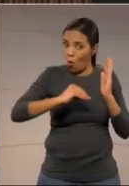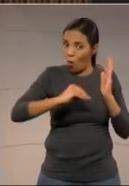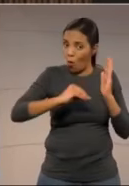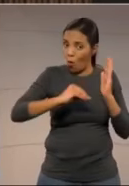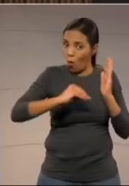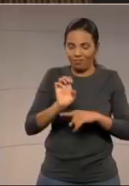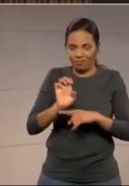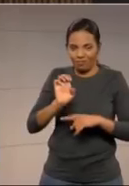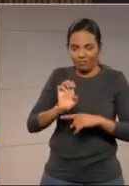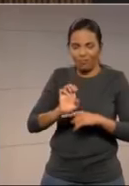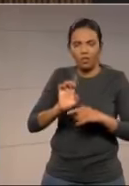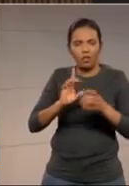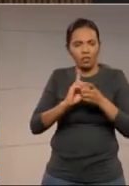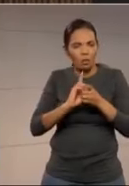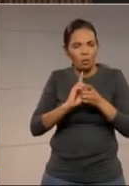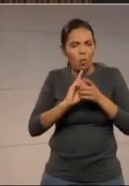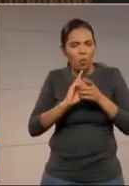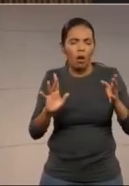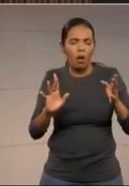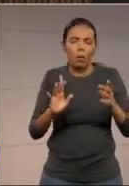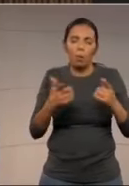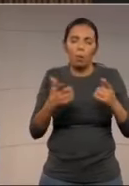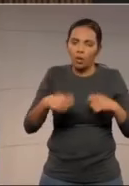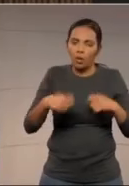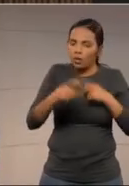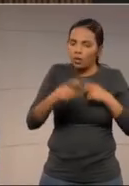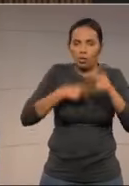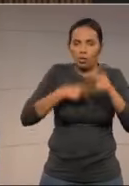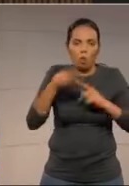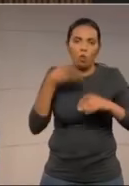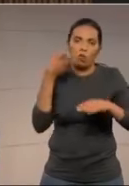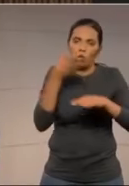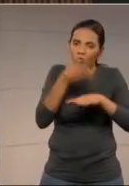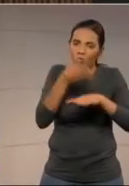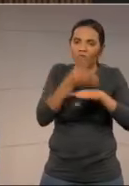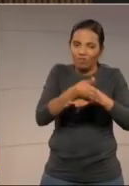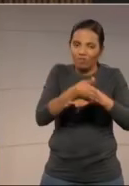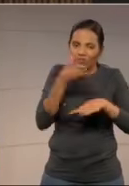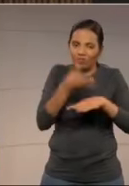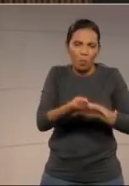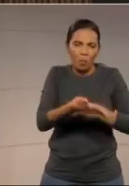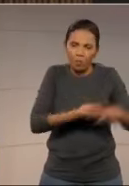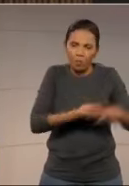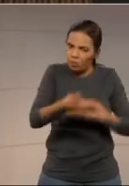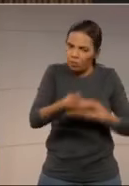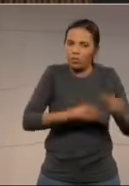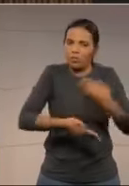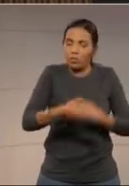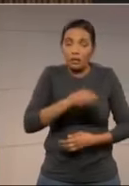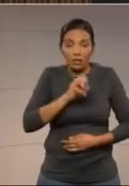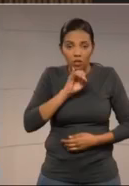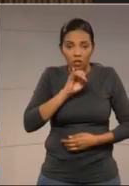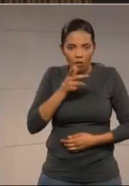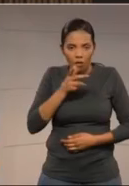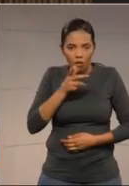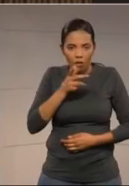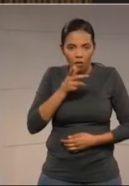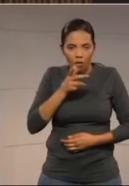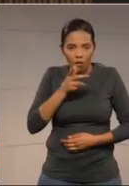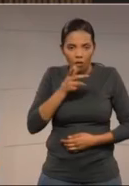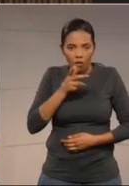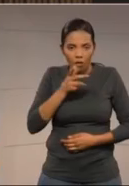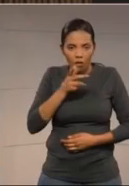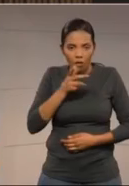democrático exige a participação popular. E quando a gente suprime essa participação, a gente suprime a democracia.